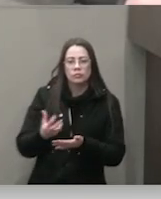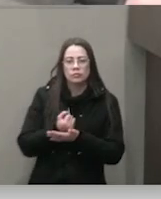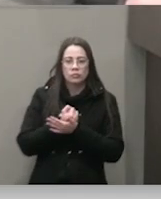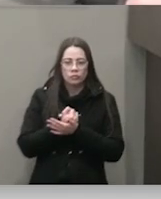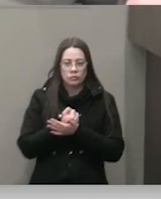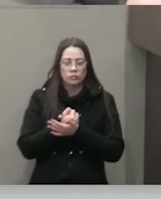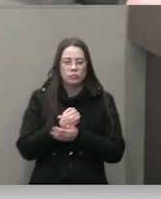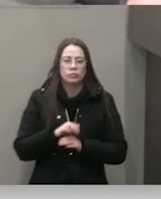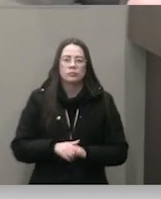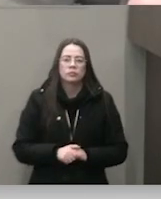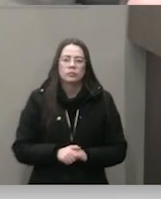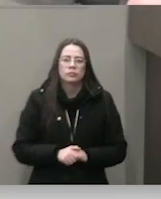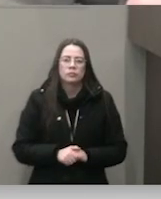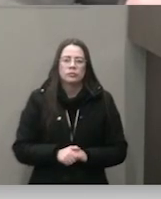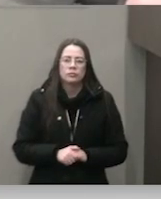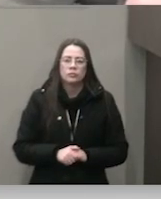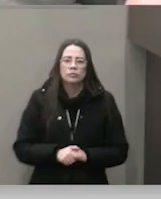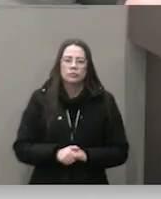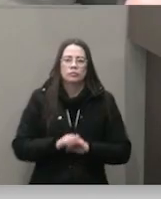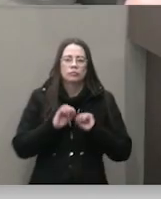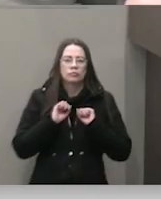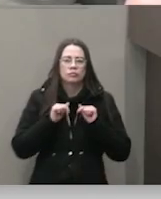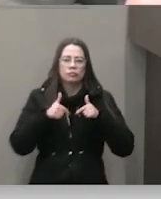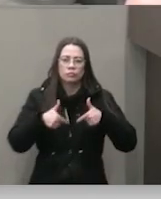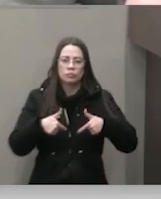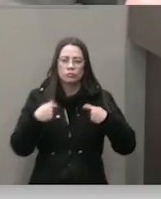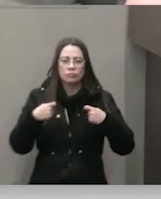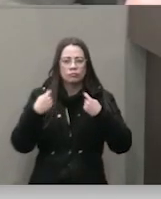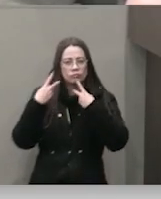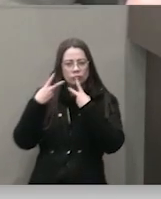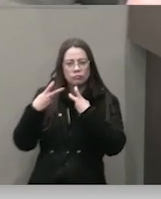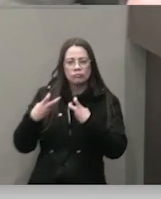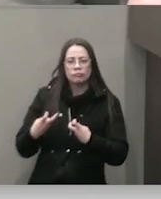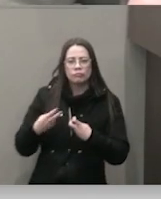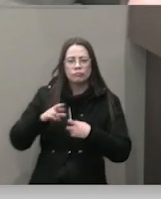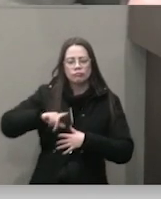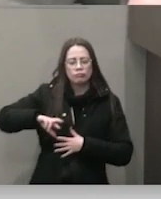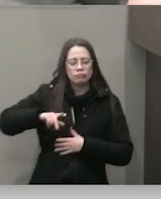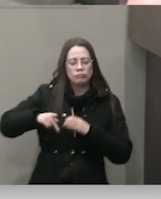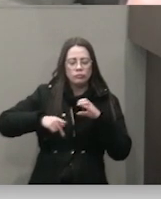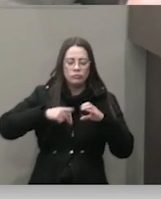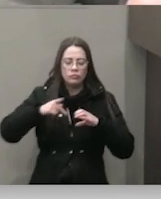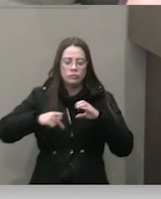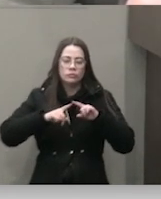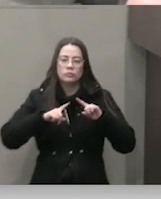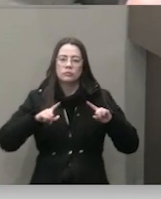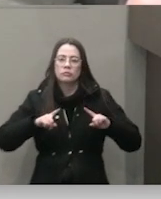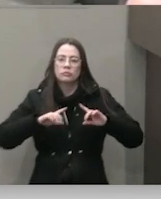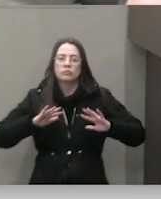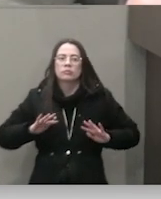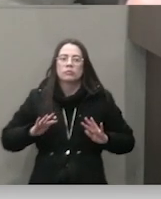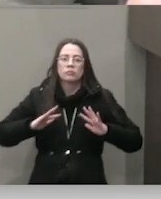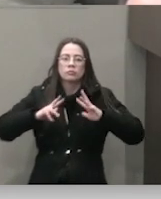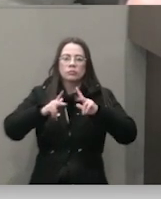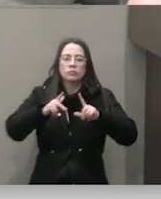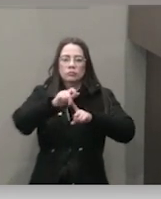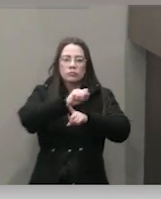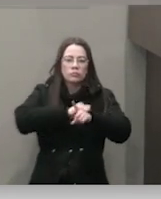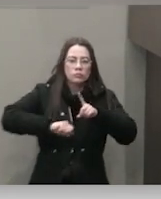Mais uma atitude que merece reconhecimento, não só dessa casa, mas sim de toda a